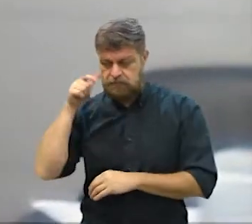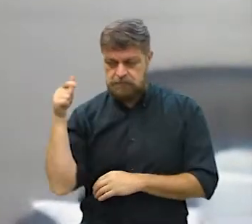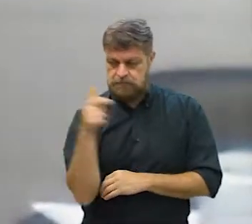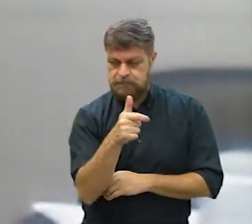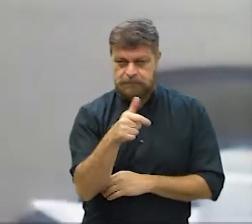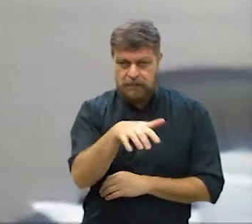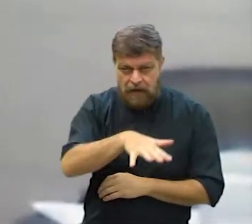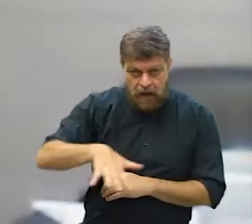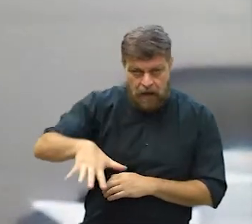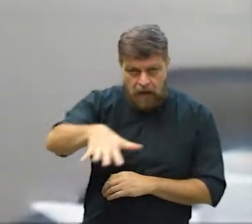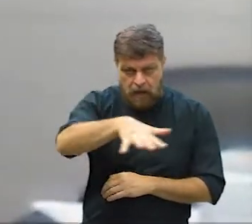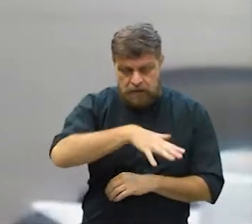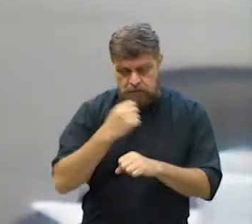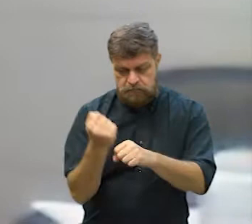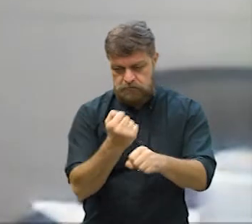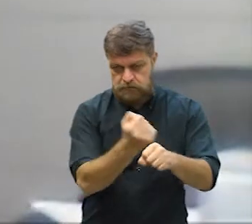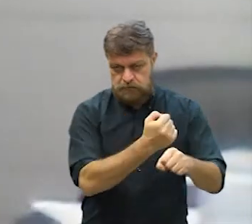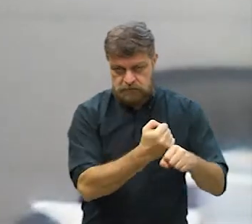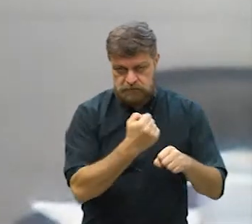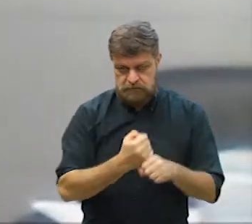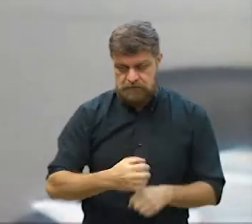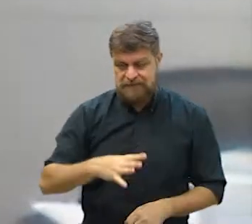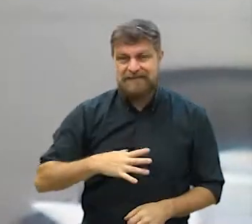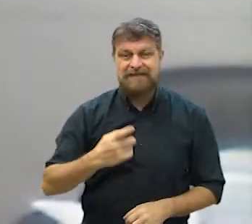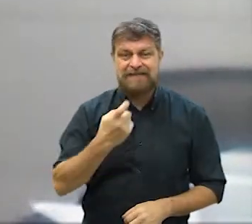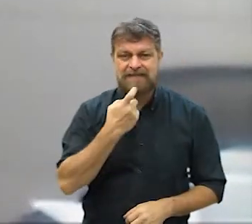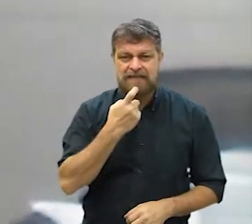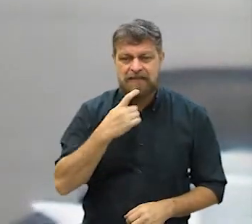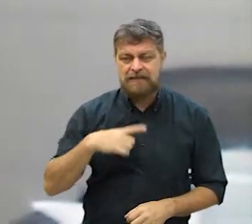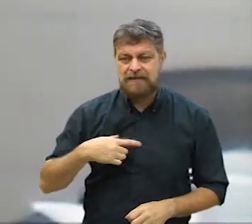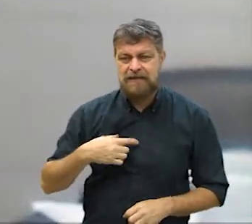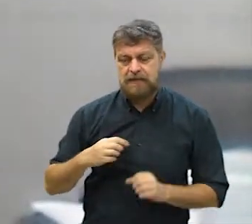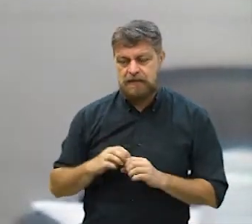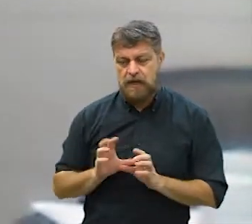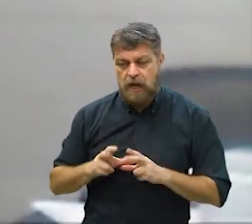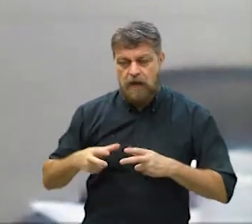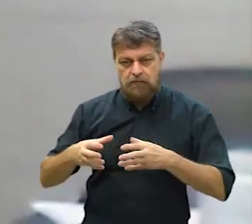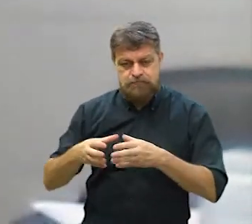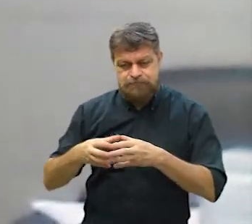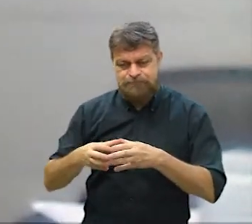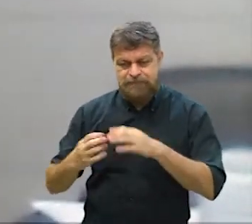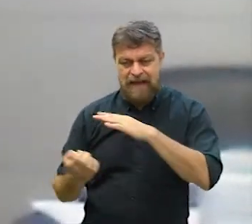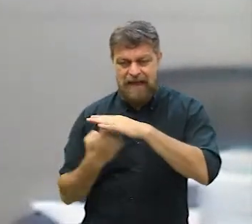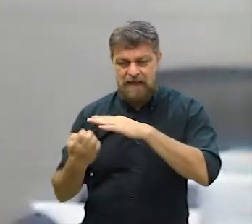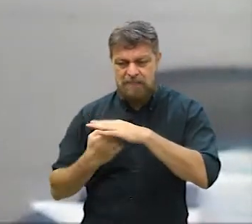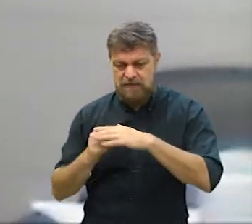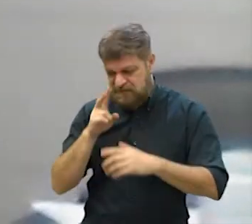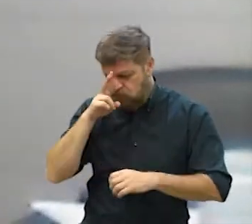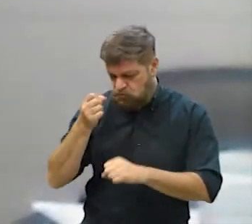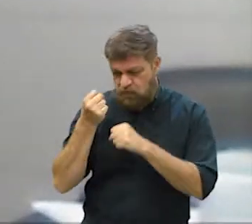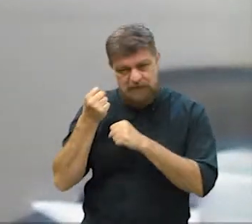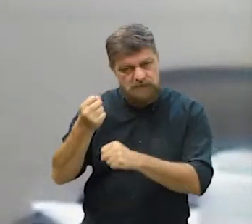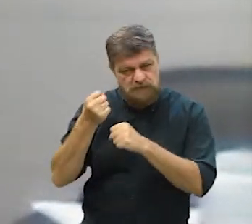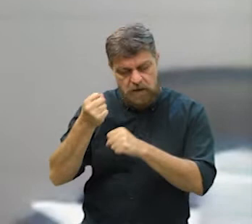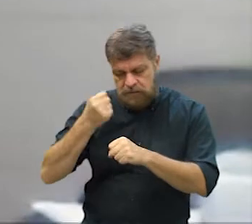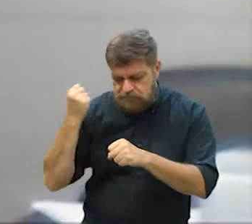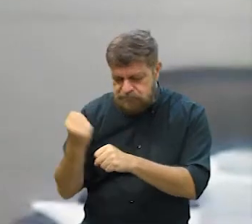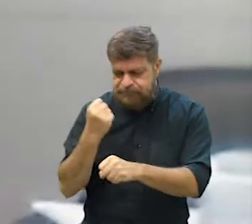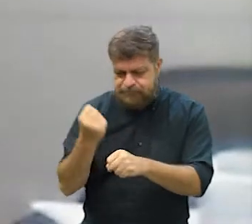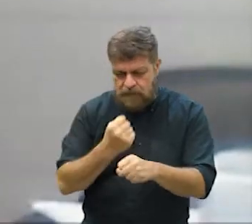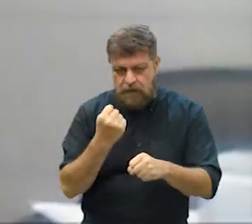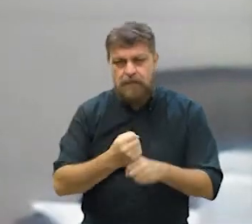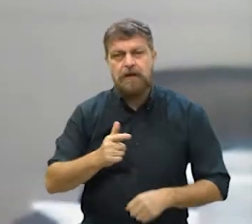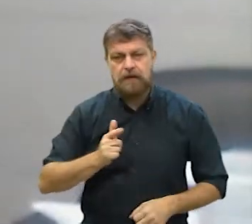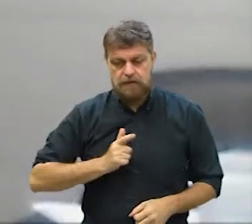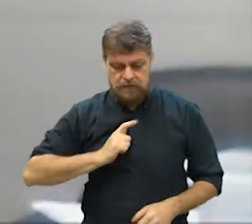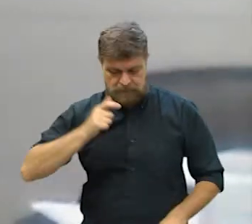empresas poderosas do mercado. Estão aterrissando em Campinas construtoras, viu, que são muito fortes e